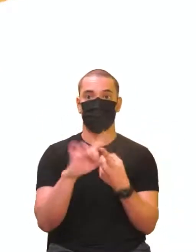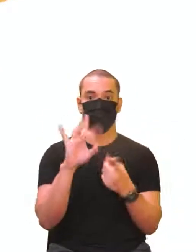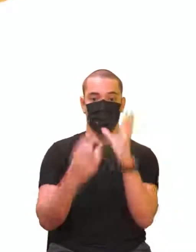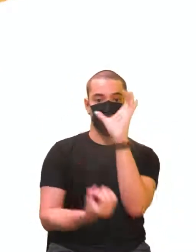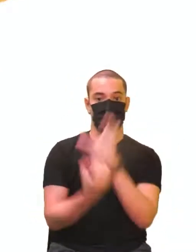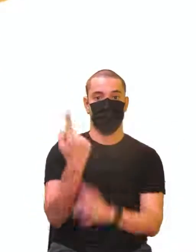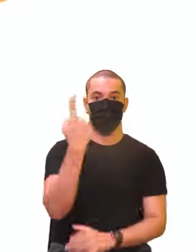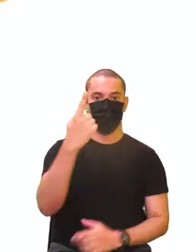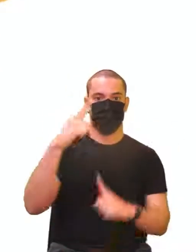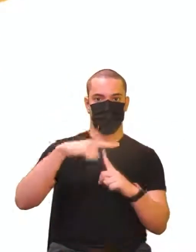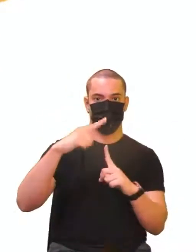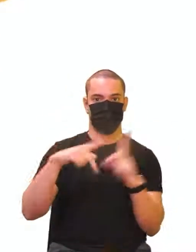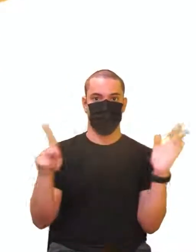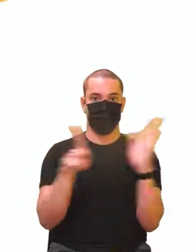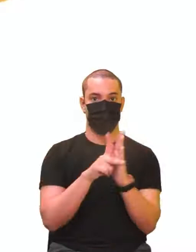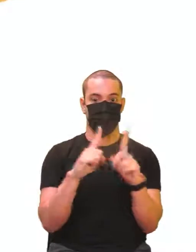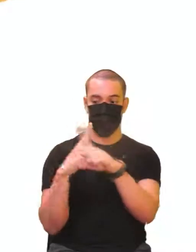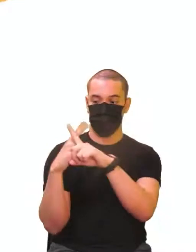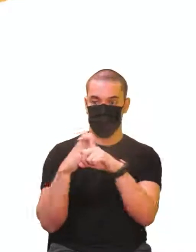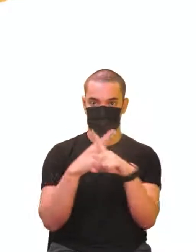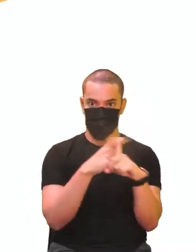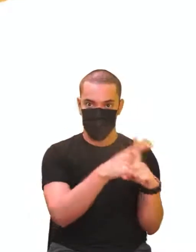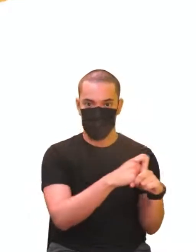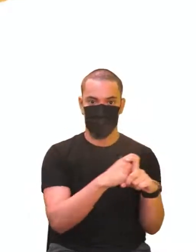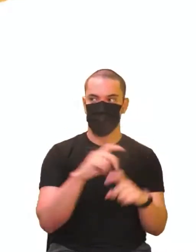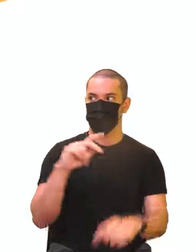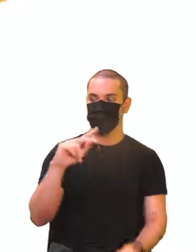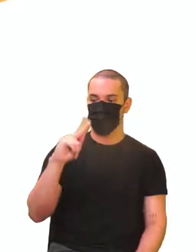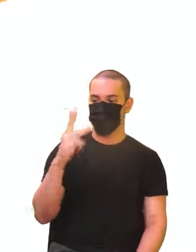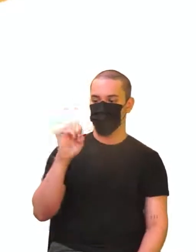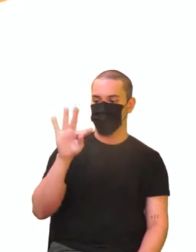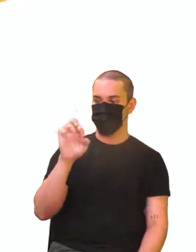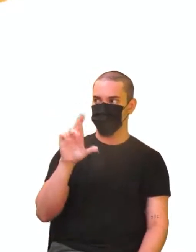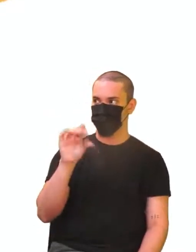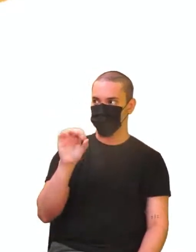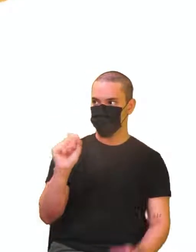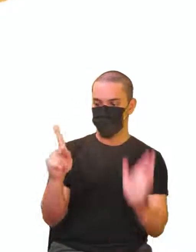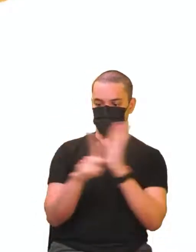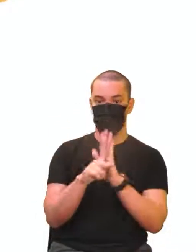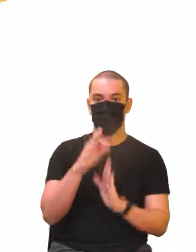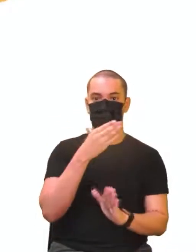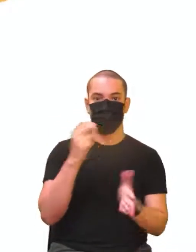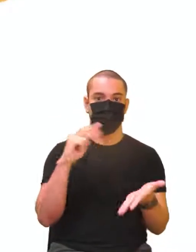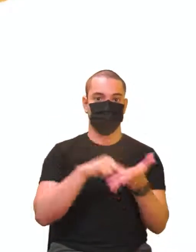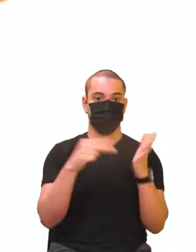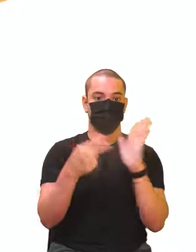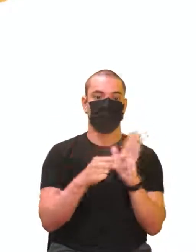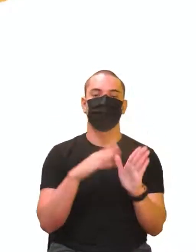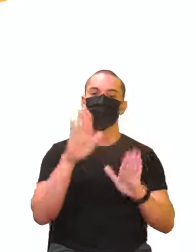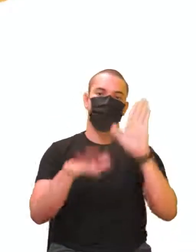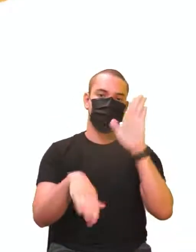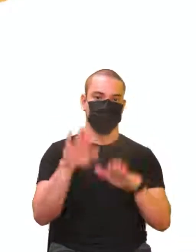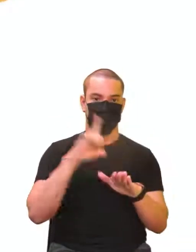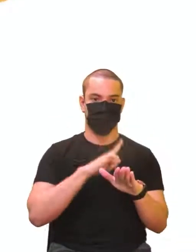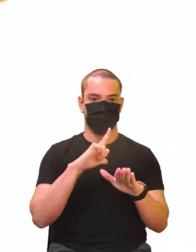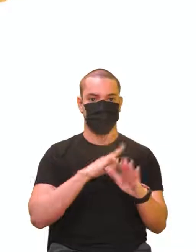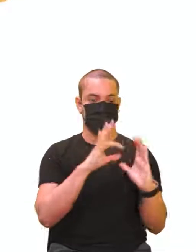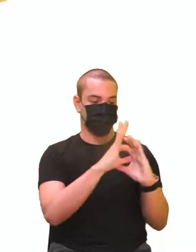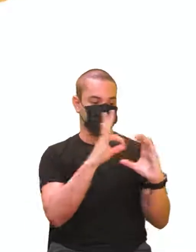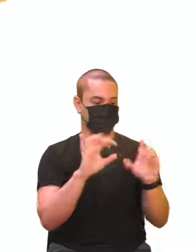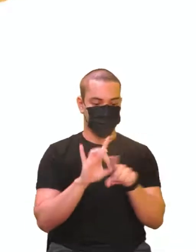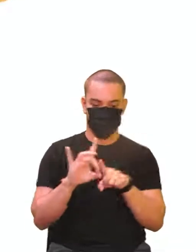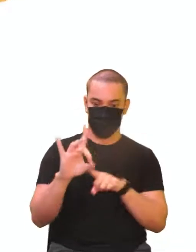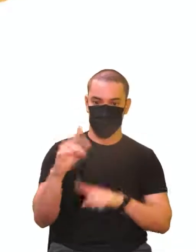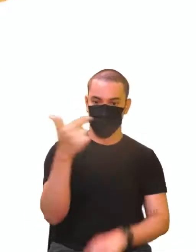tipo de cromossomo sexual. Os heterogaméticos, que são os homens, eles podem produzir, tem espermatozoide que tem